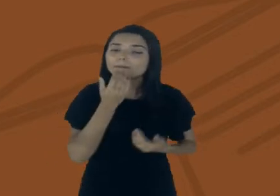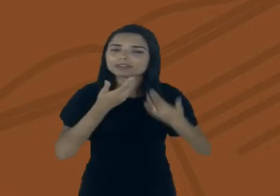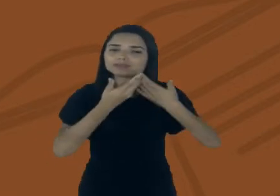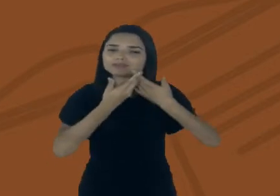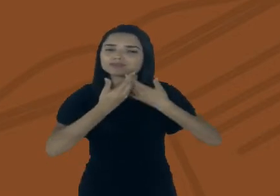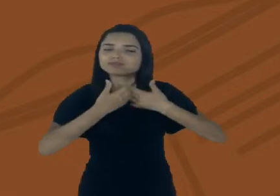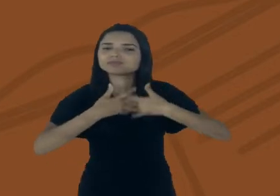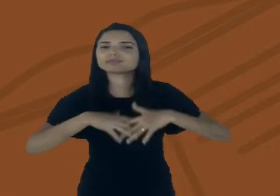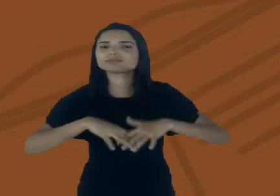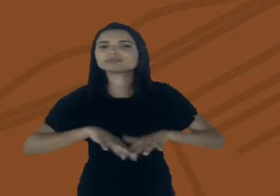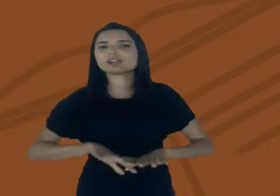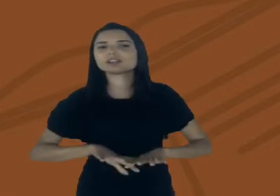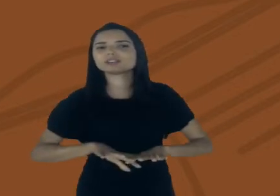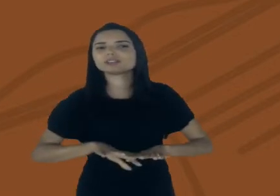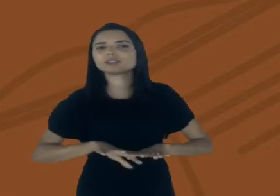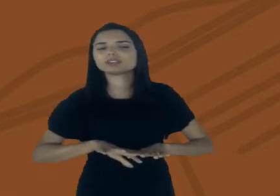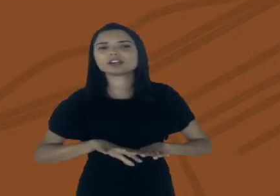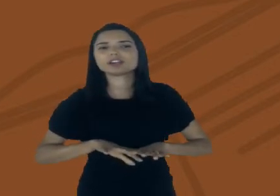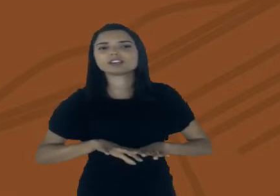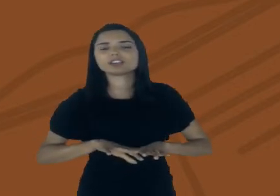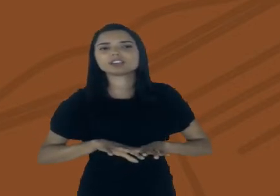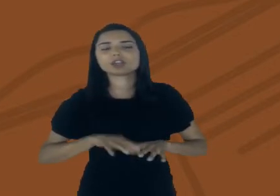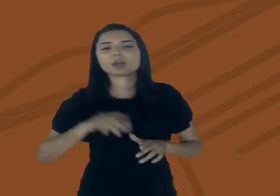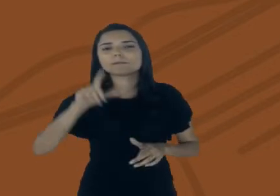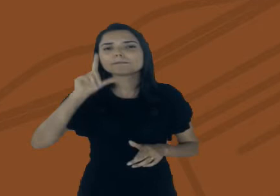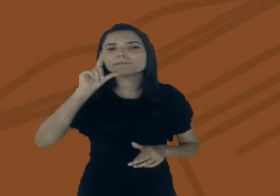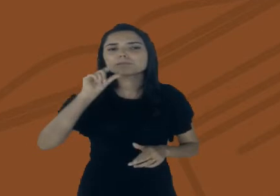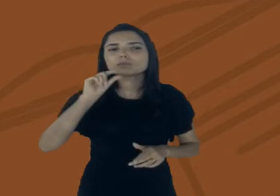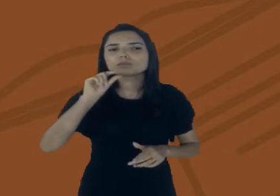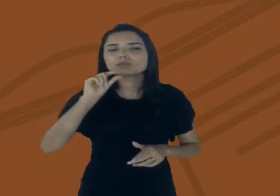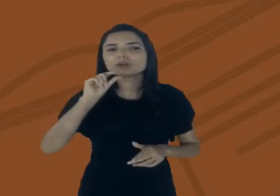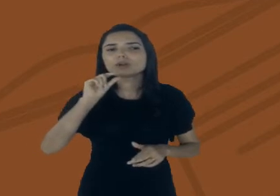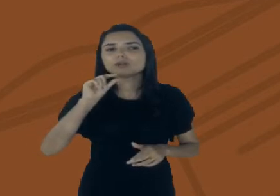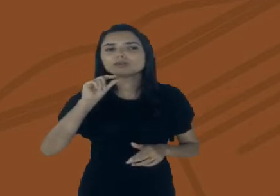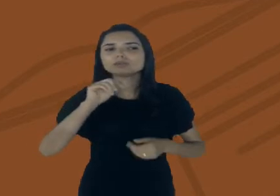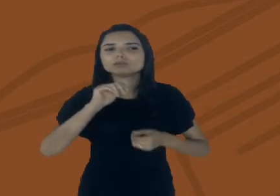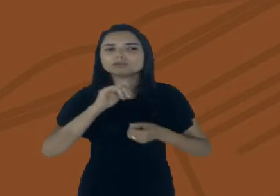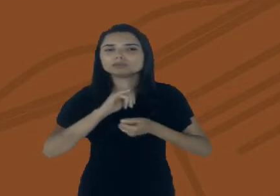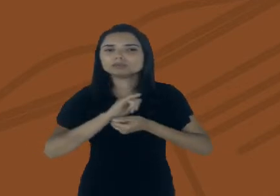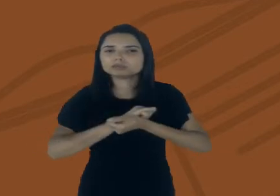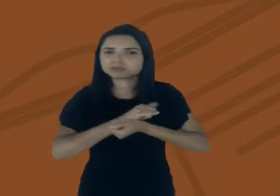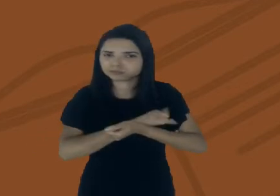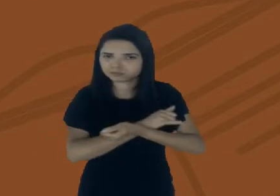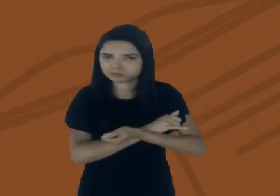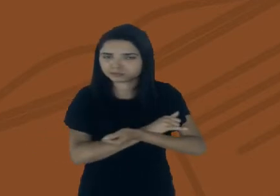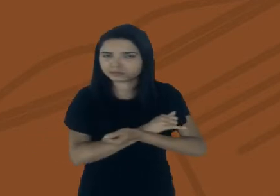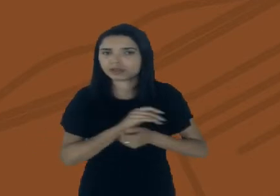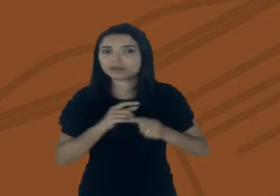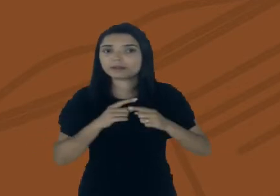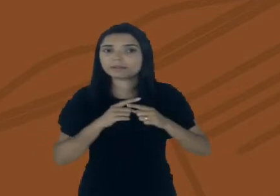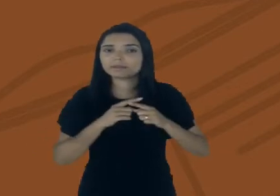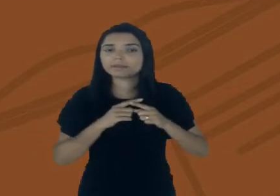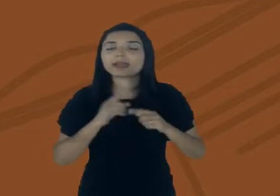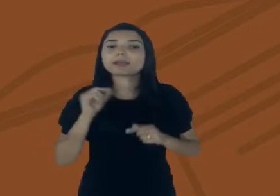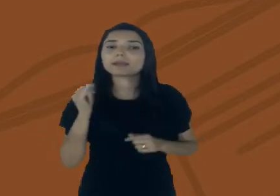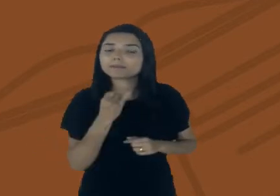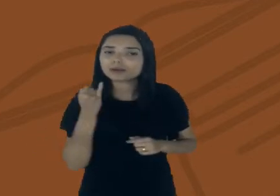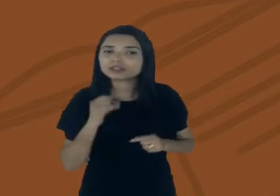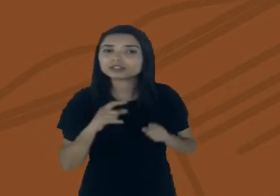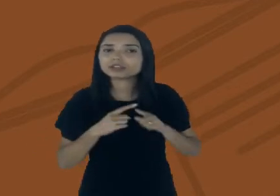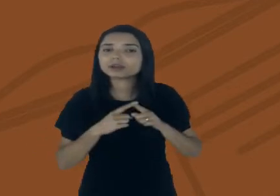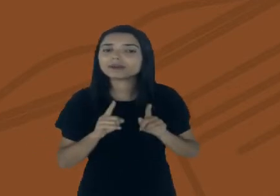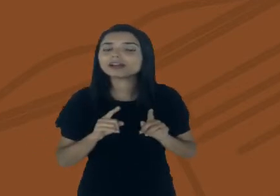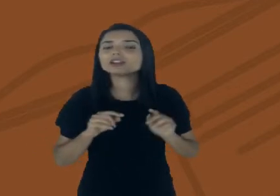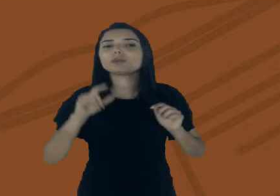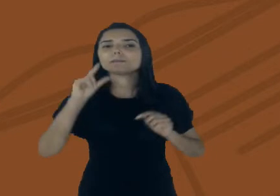por alimentos não tão ricos em gordura, certo? Lembrando que a gordura é importante, mas não em excesso. Então,